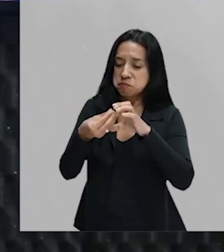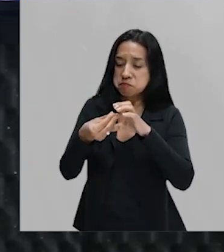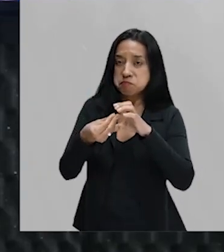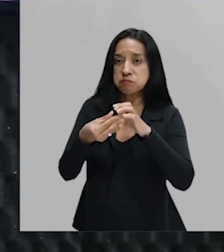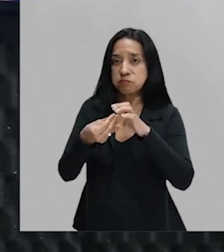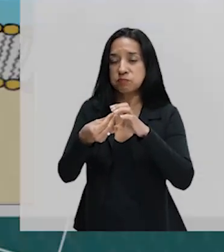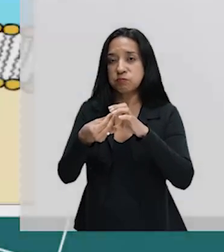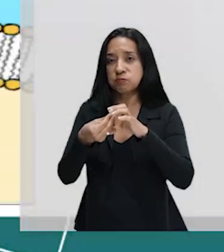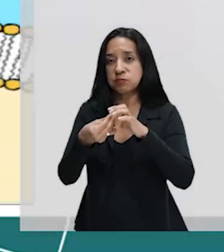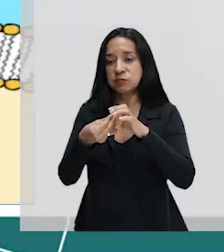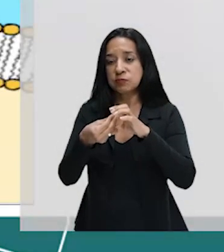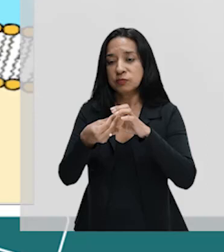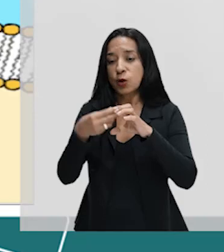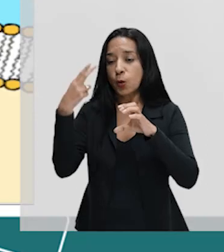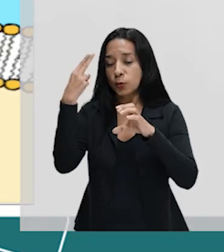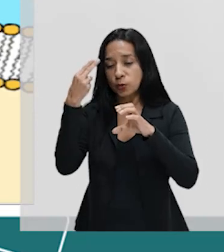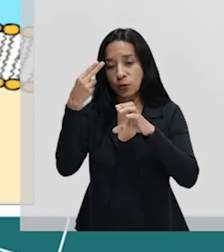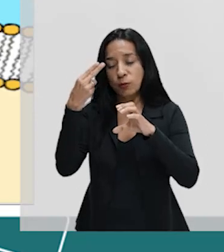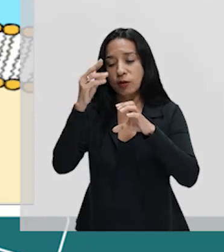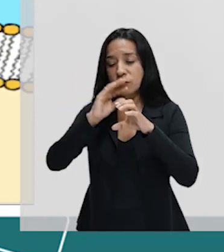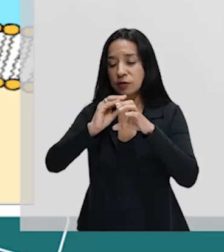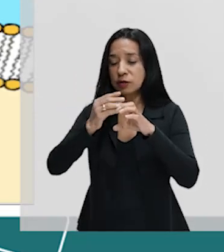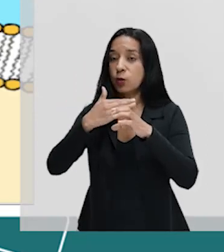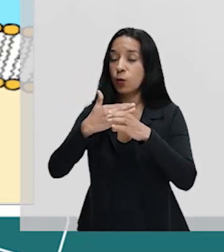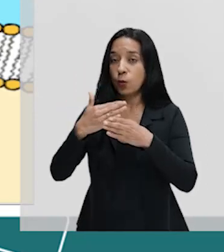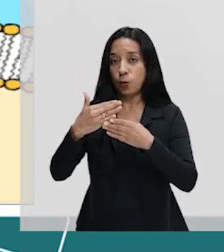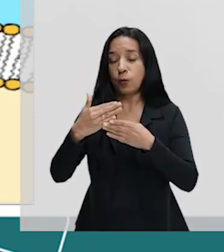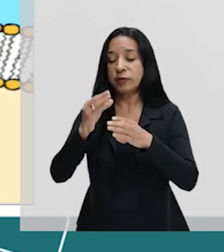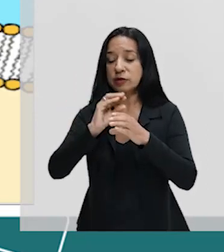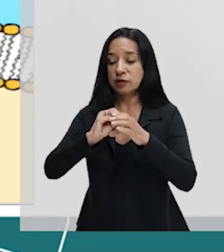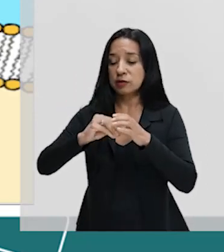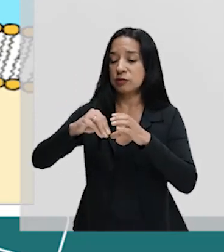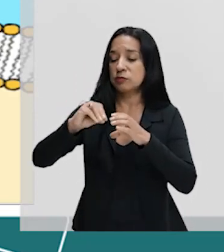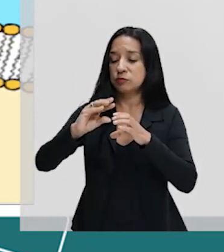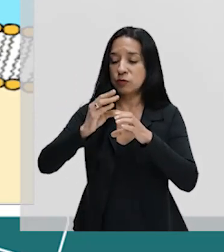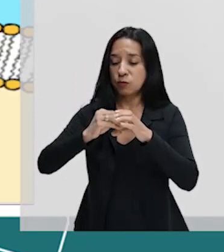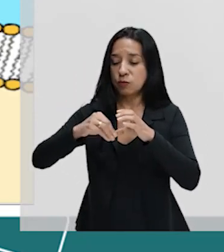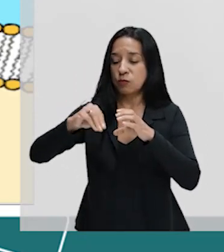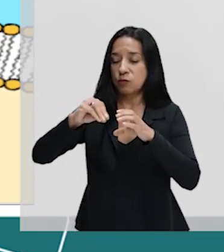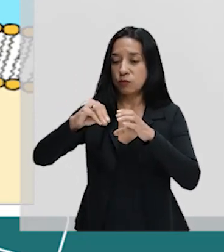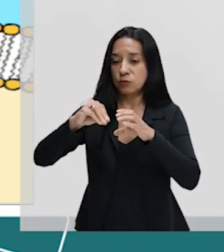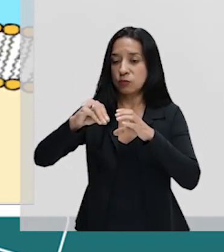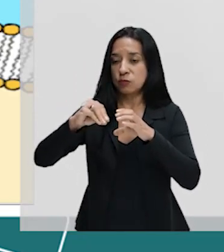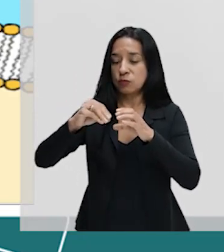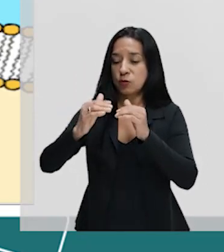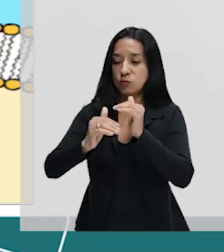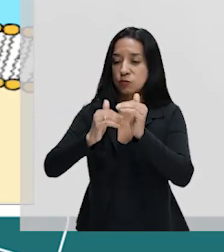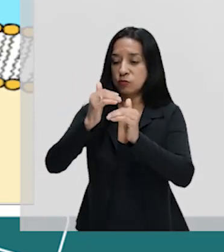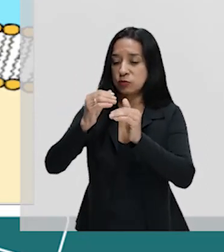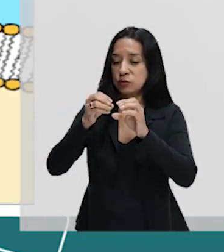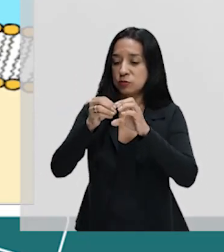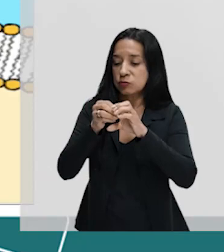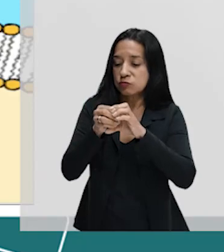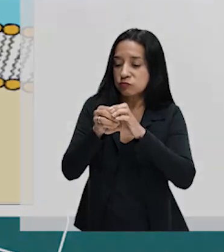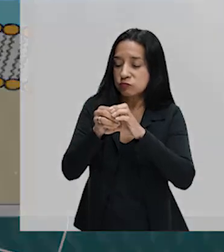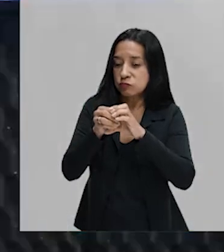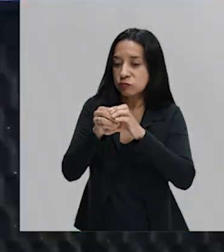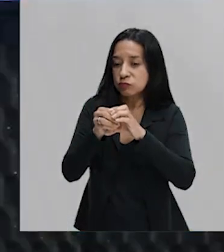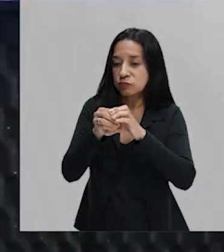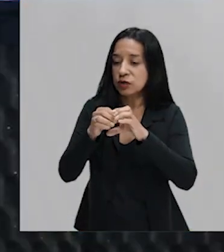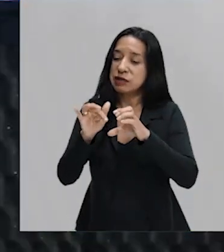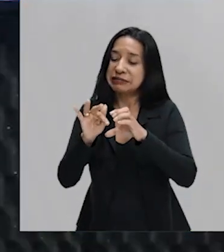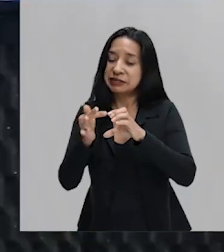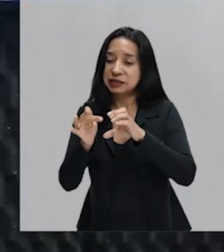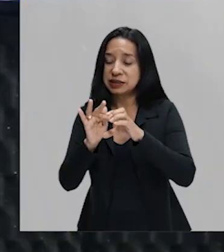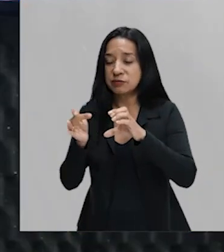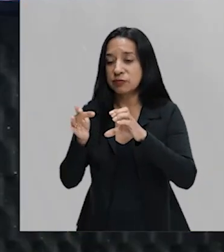fora? Então, naturalmente, ele vai passar de dentro para fora por meio do processo de difusão. Difusão